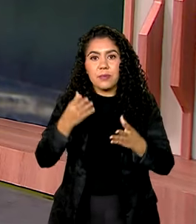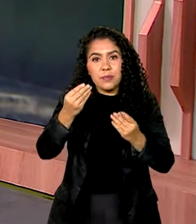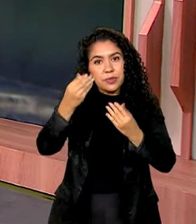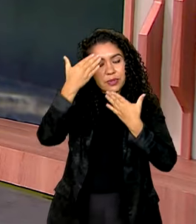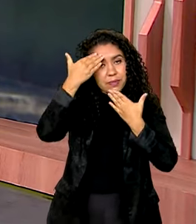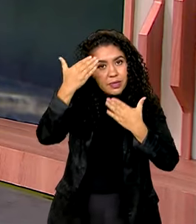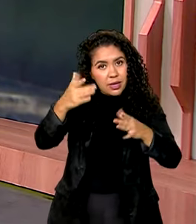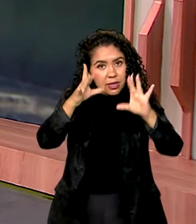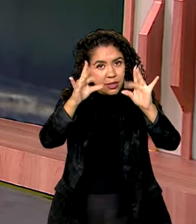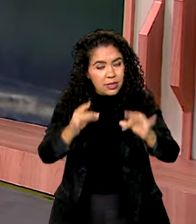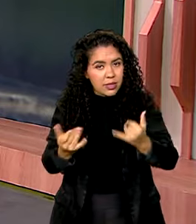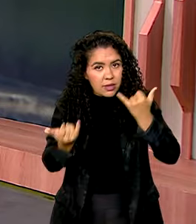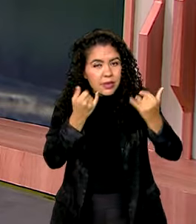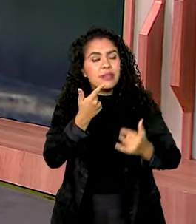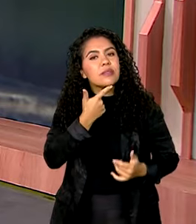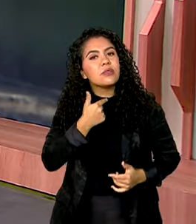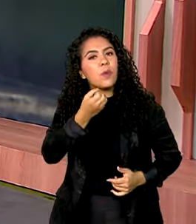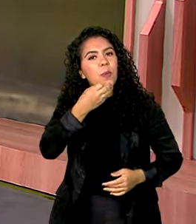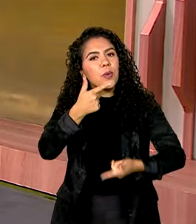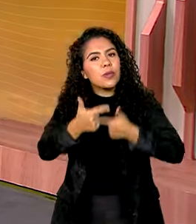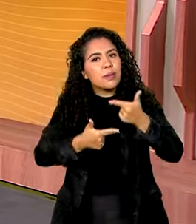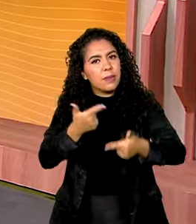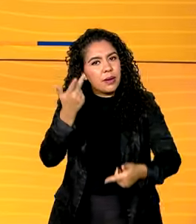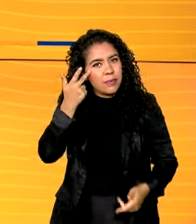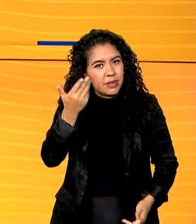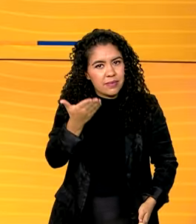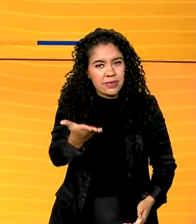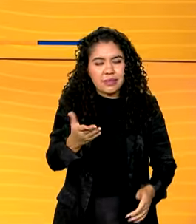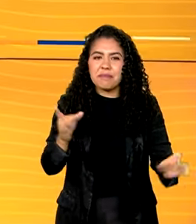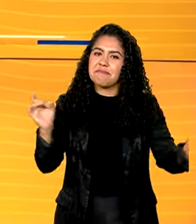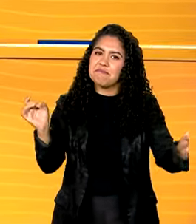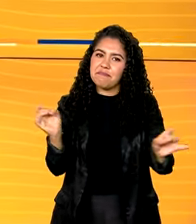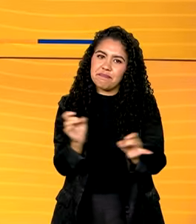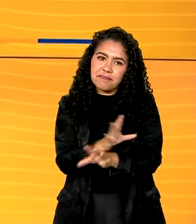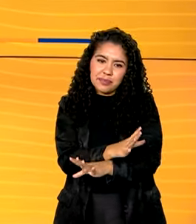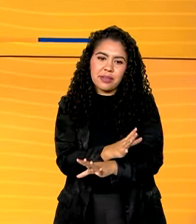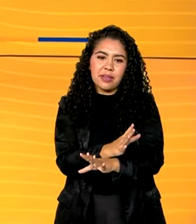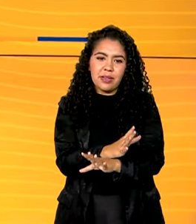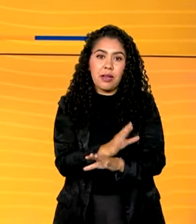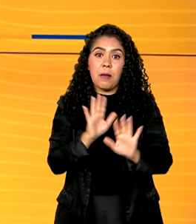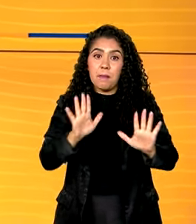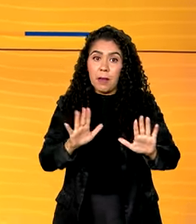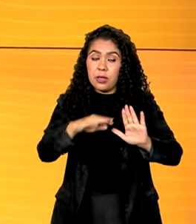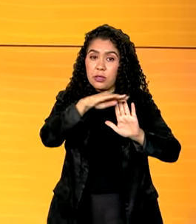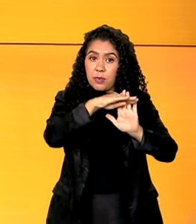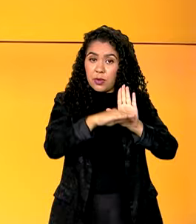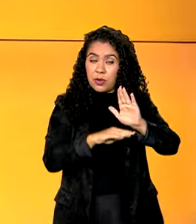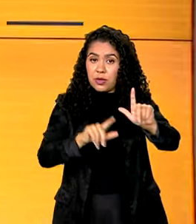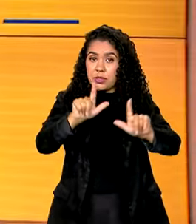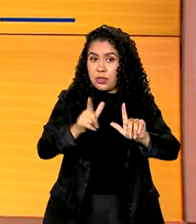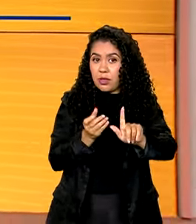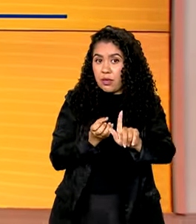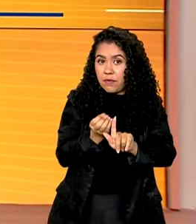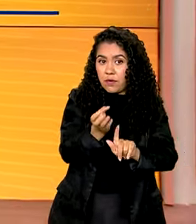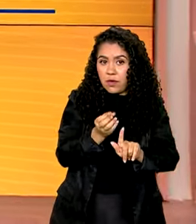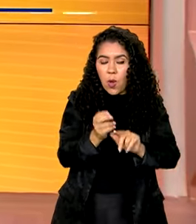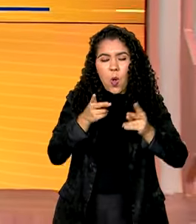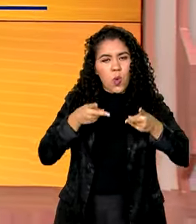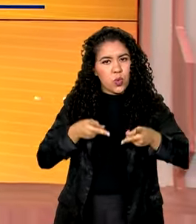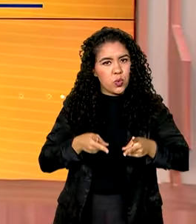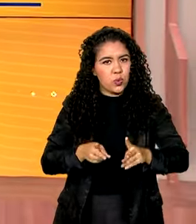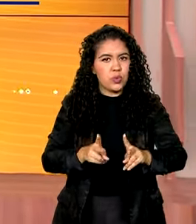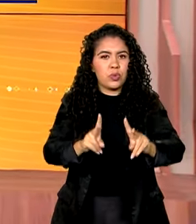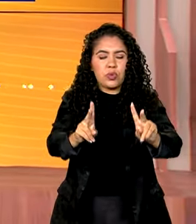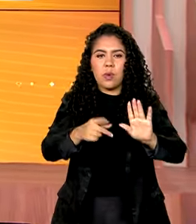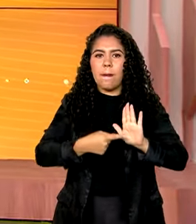pelas informações. Bom trabalho e bom dia. E é isso, o Brasil em Dia fica por aqui, mas o canal Bob segue com a programação,